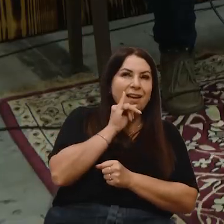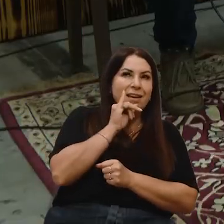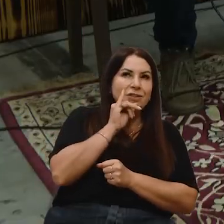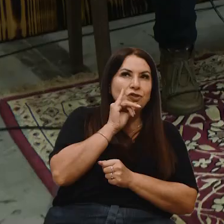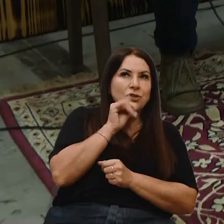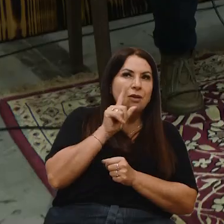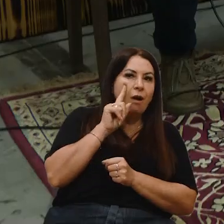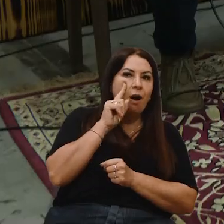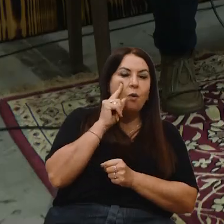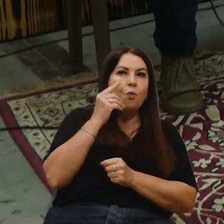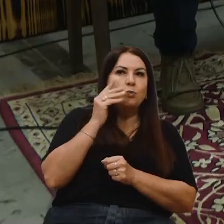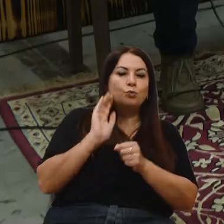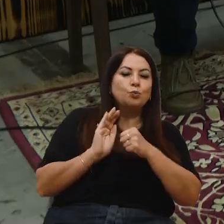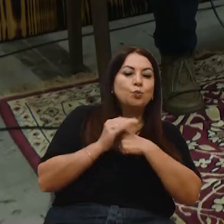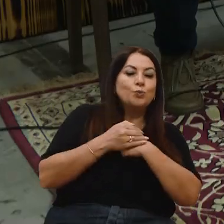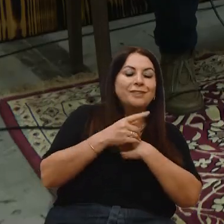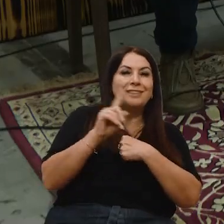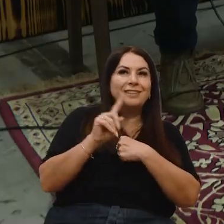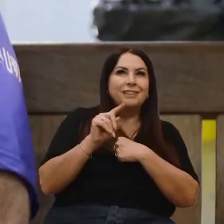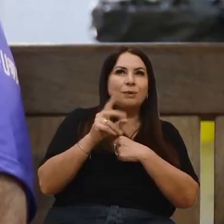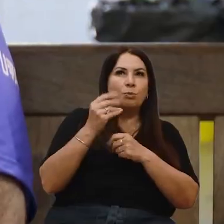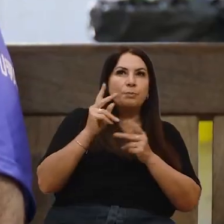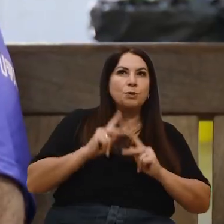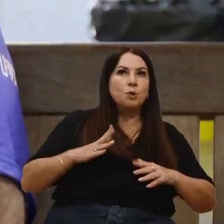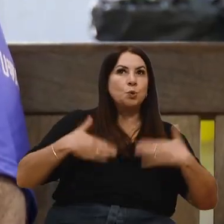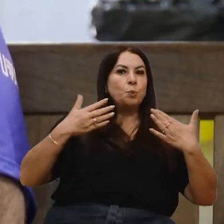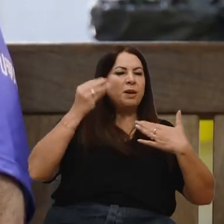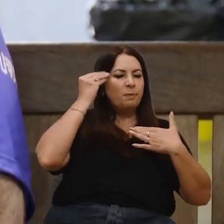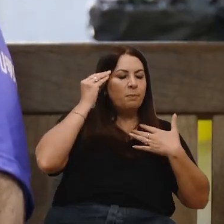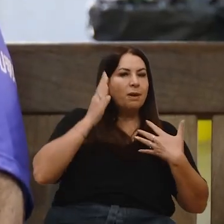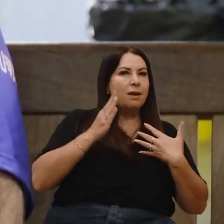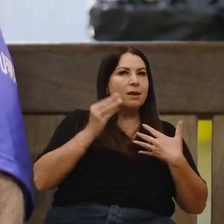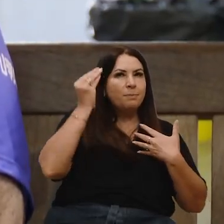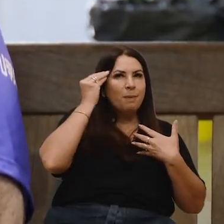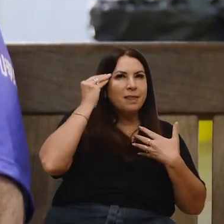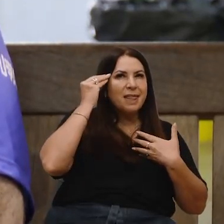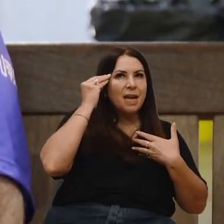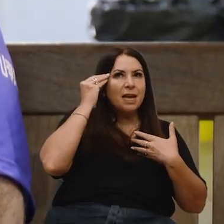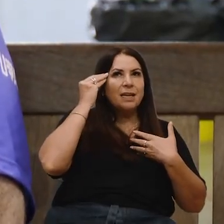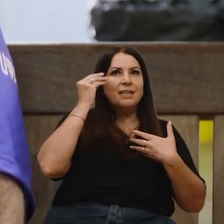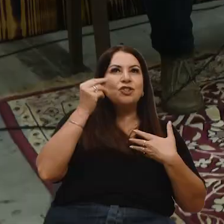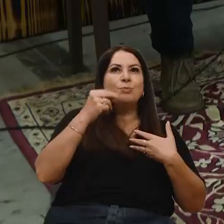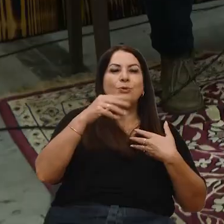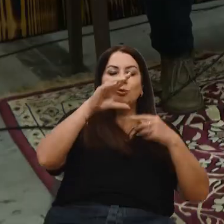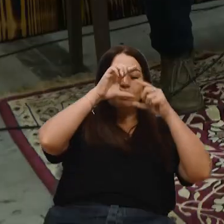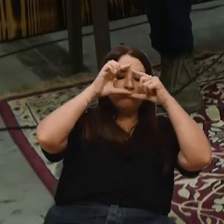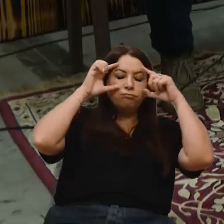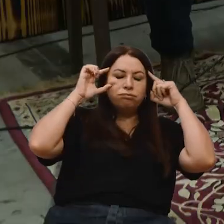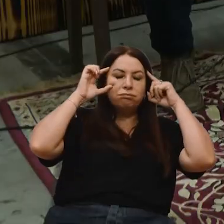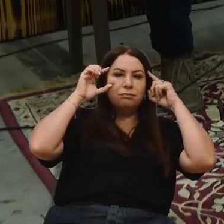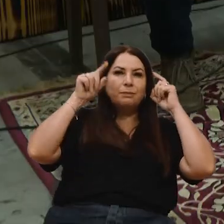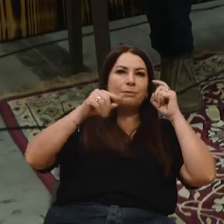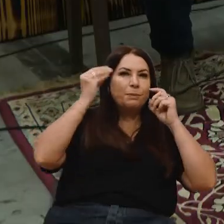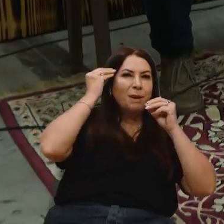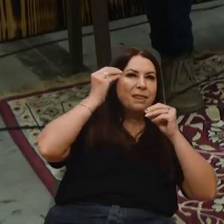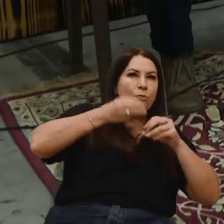escuras, eu posso te garantir que muita gente ia se surpreender. Aquela degustação às cegas que fazem das vinícolas, né?